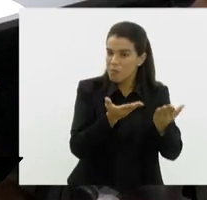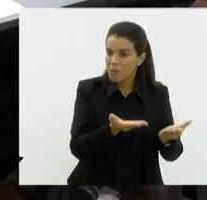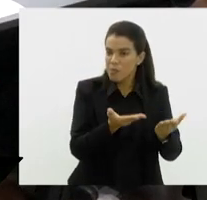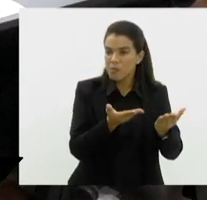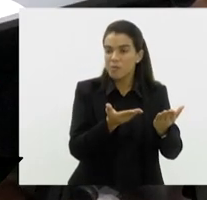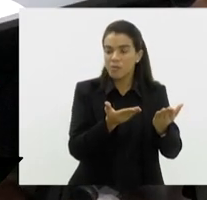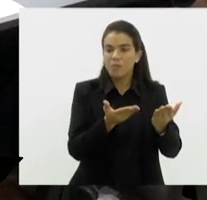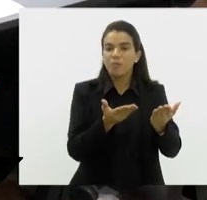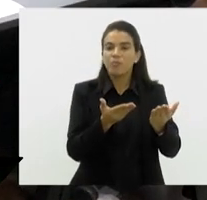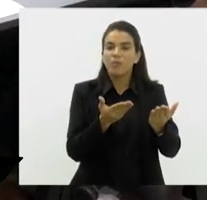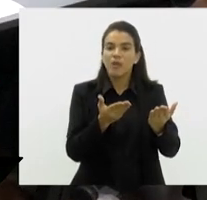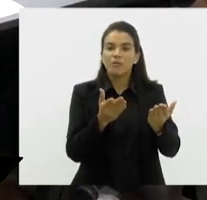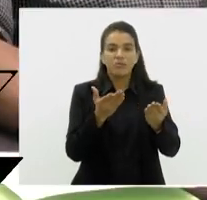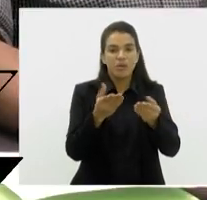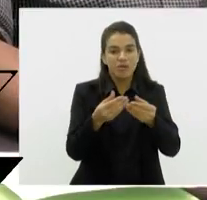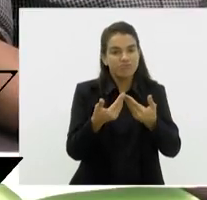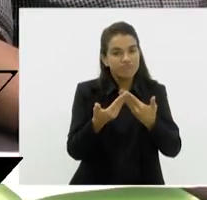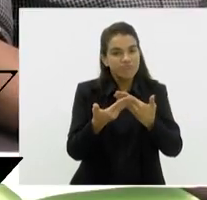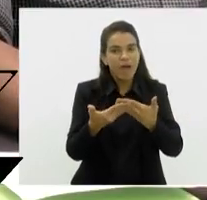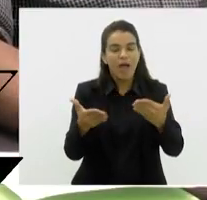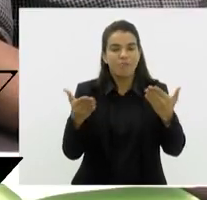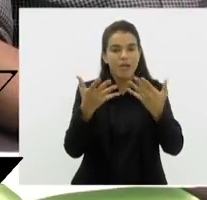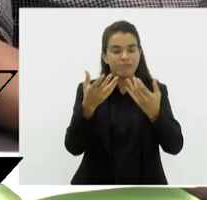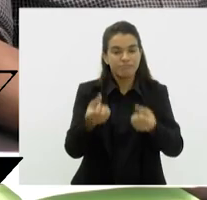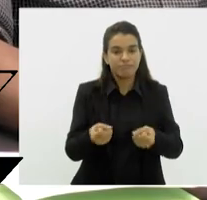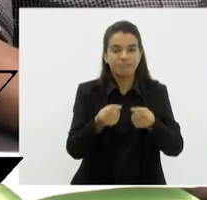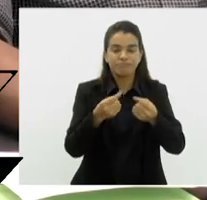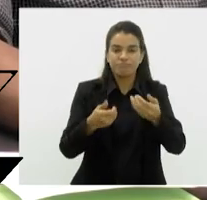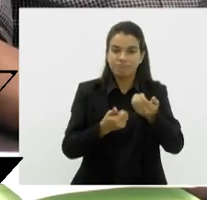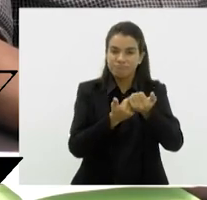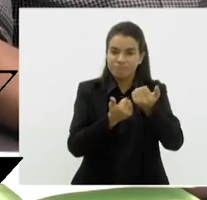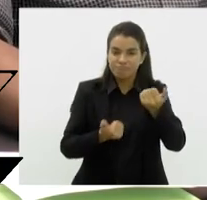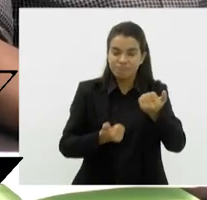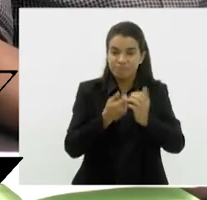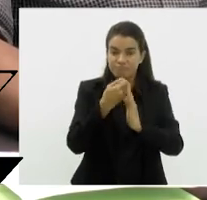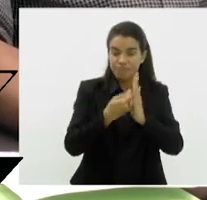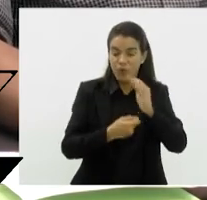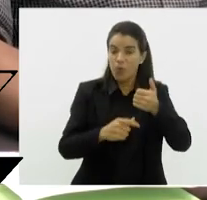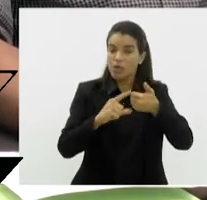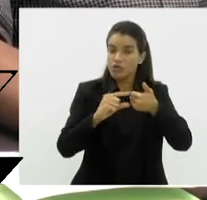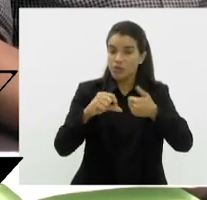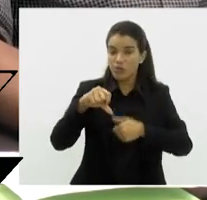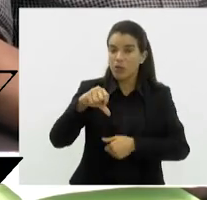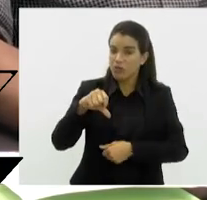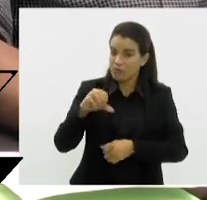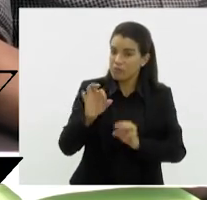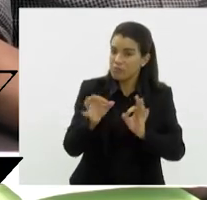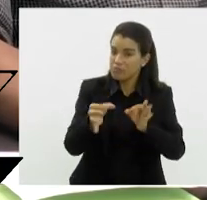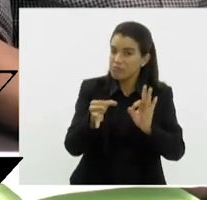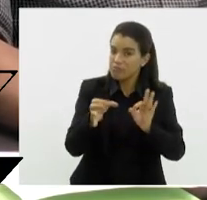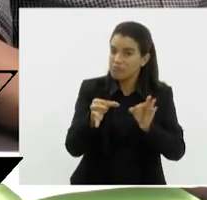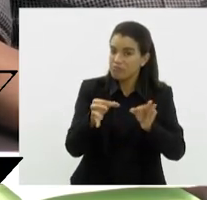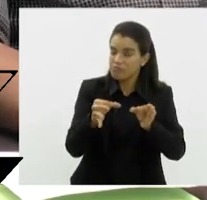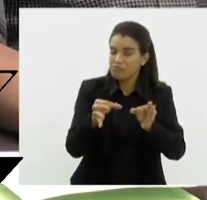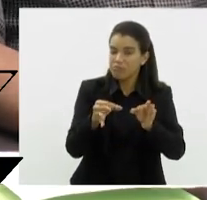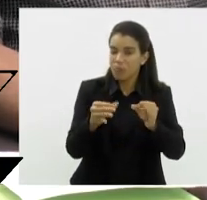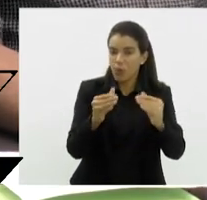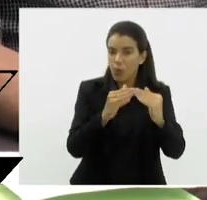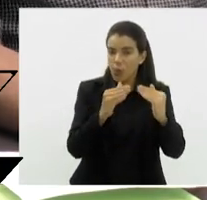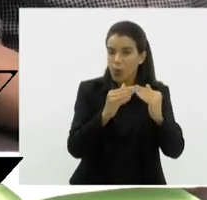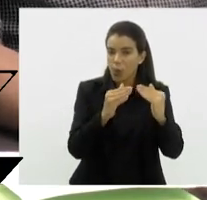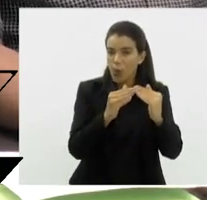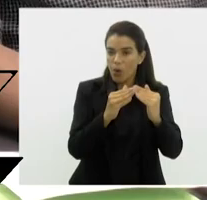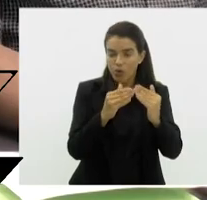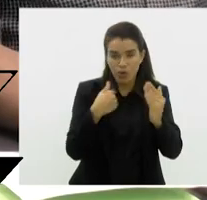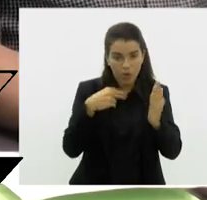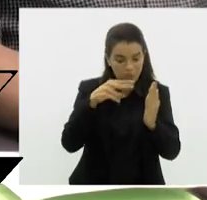sempre, de abrir a coautoria, é dizer que o artigo 9º realmente estabelece isso tudo que o Luiz Paulo falou. Eu estou com ele